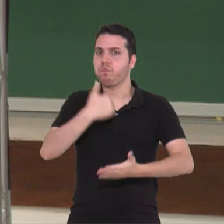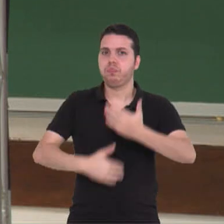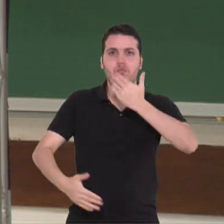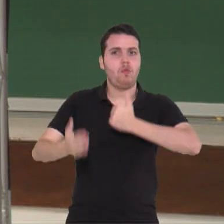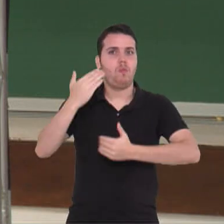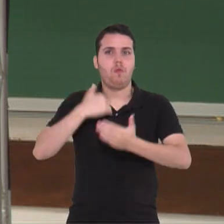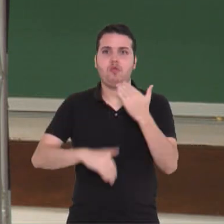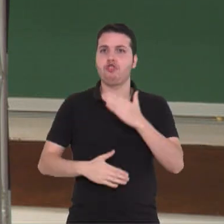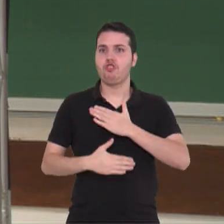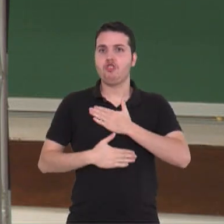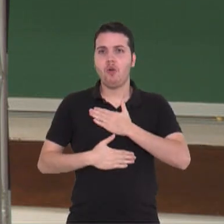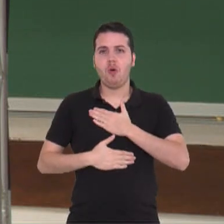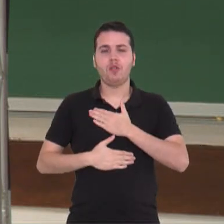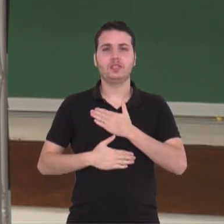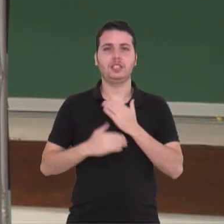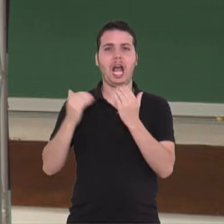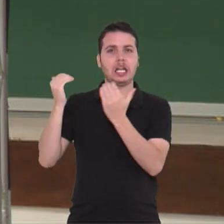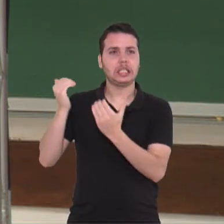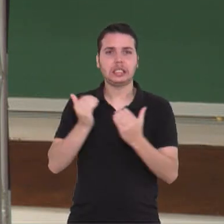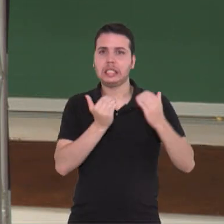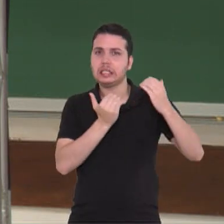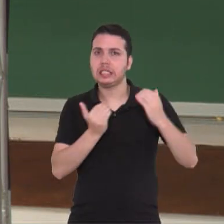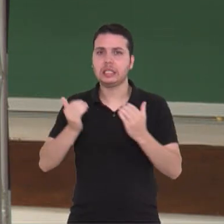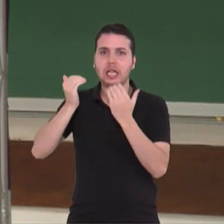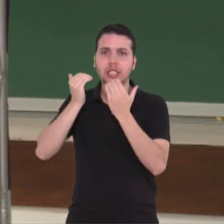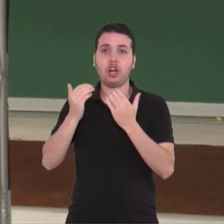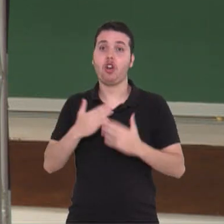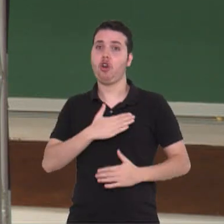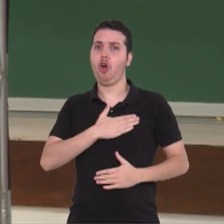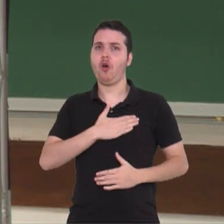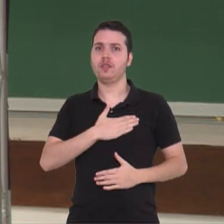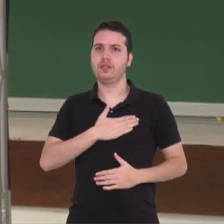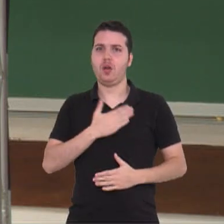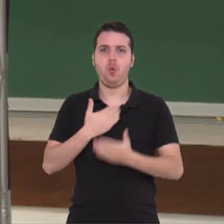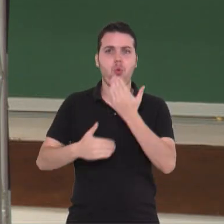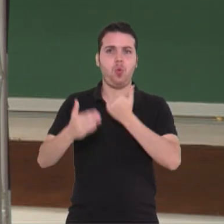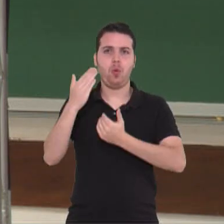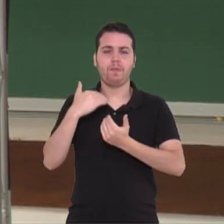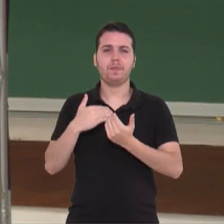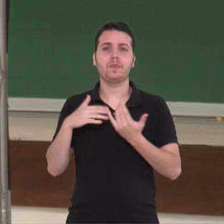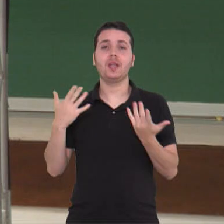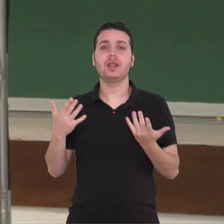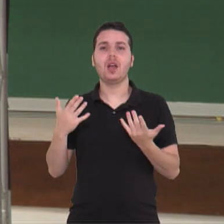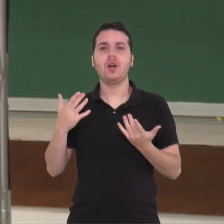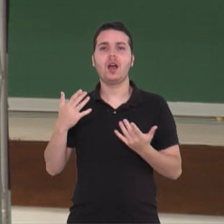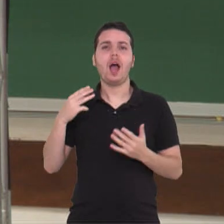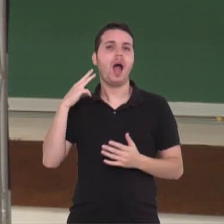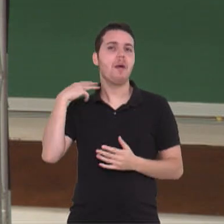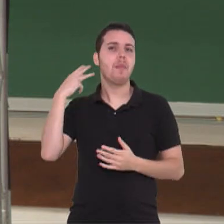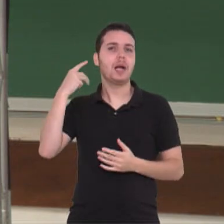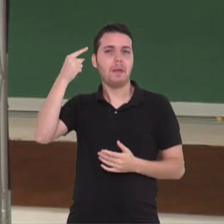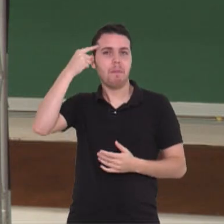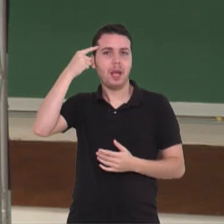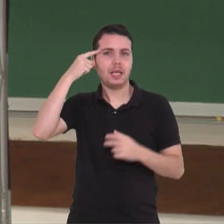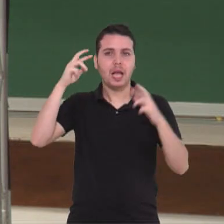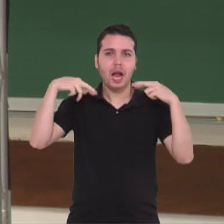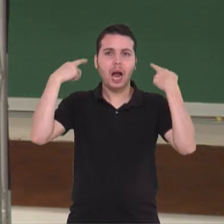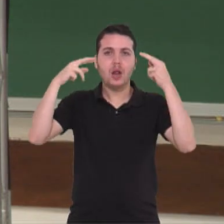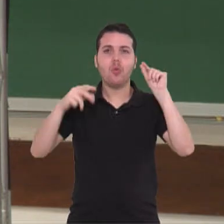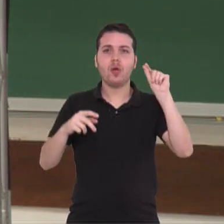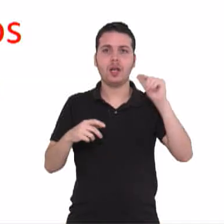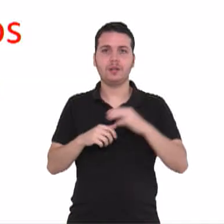de comer, ela adora melancia, ela gosta de comer. Então, o que que ela pensa nos carneirinhos? Como que está ali o balãozinho